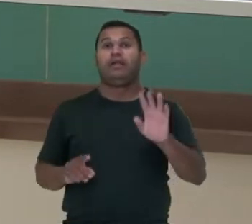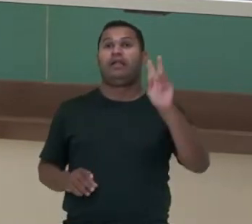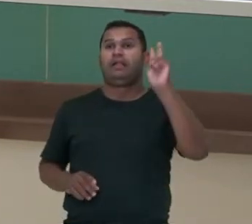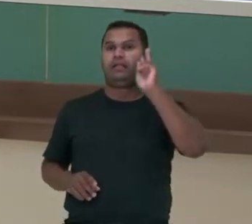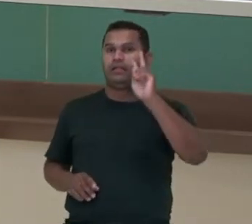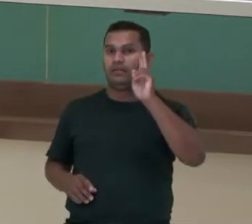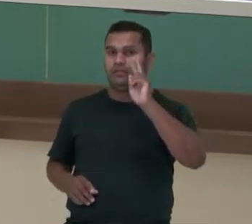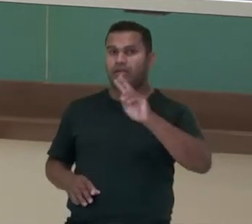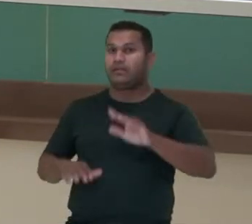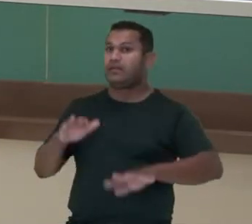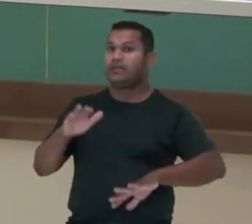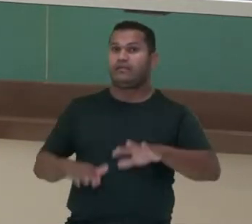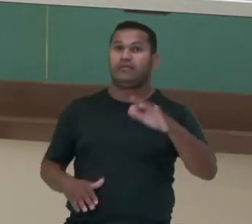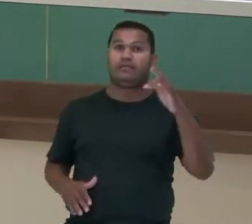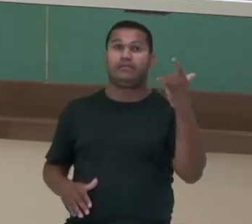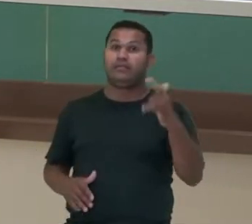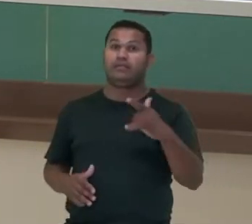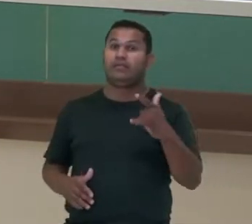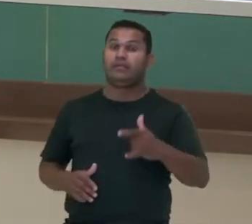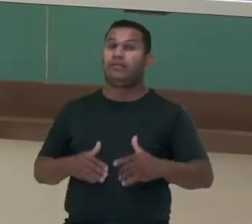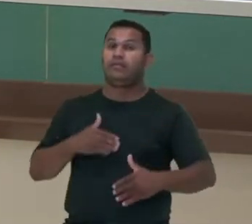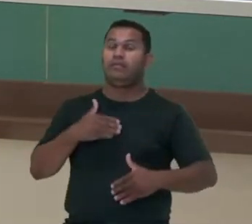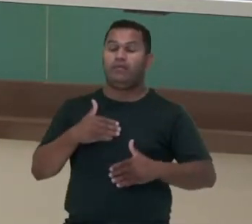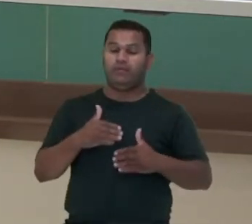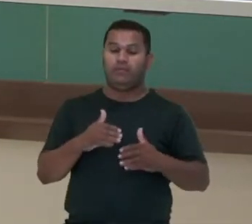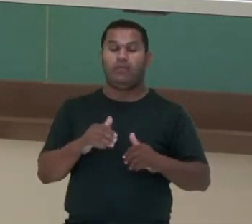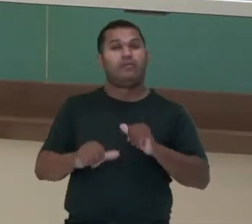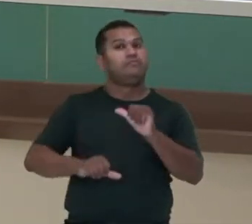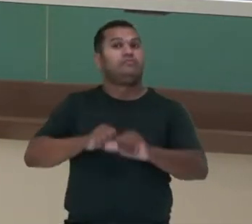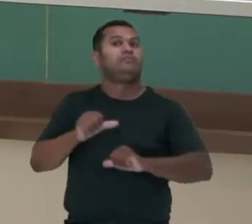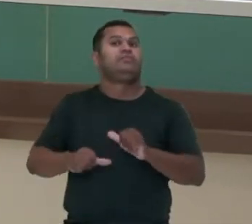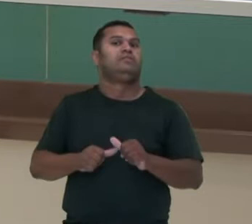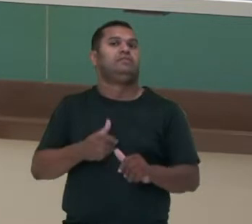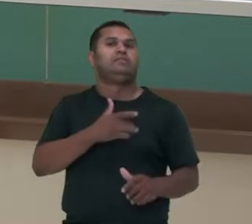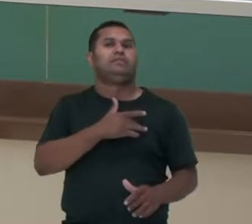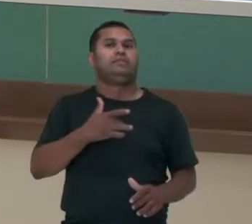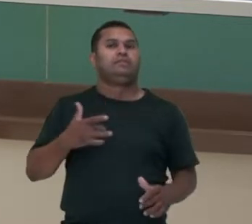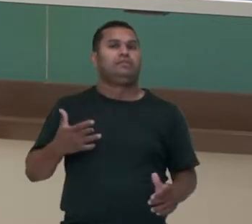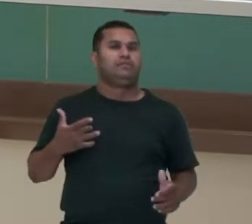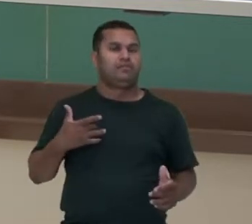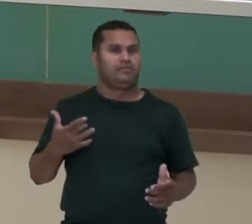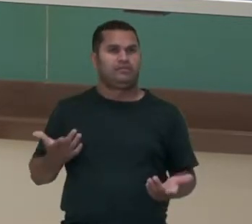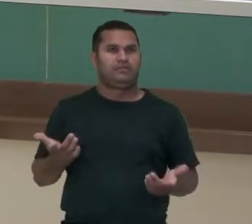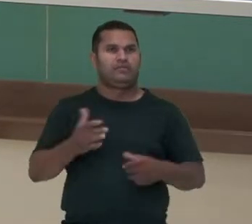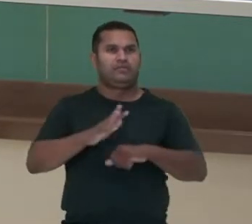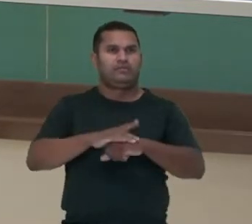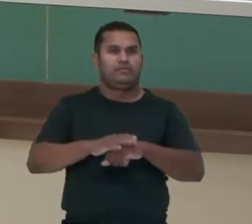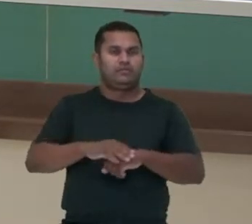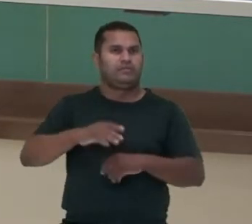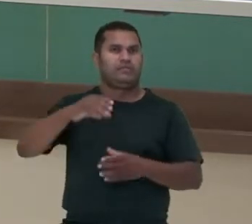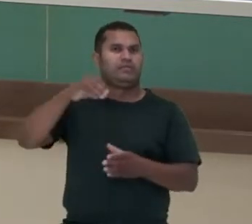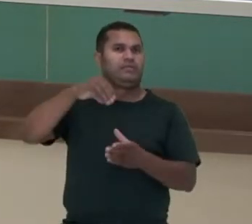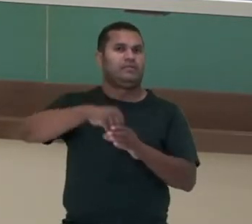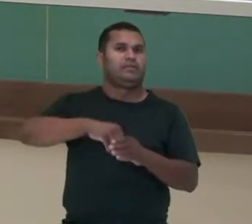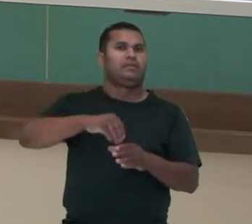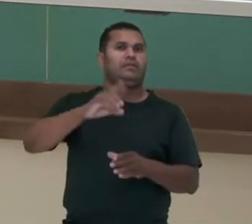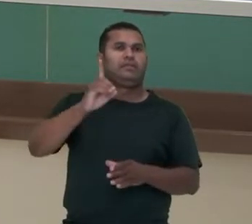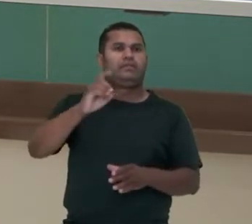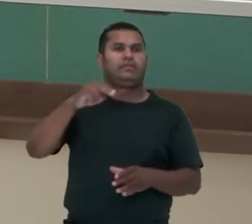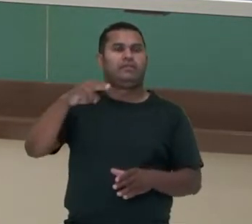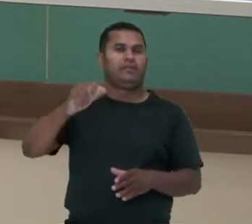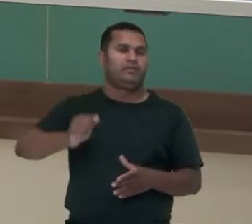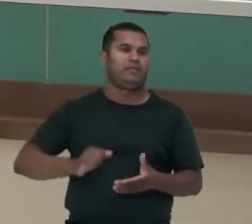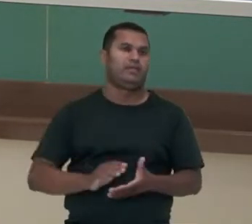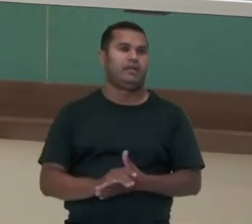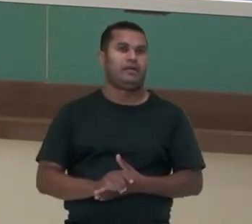DNA. Os compostos químicos que formam o epigenoma não fazem parte da sequência do DNA, especificamente, tá?